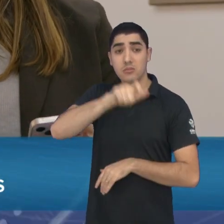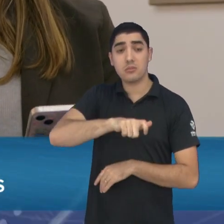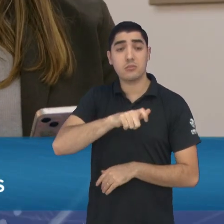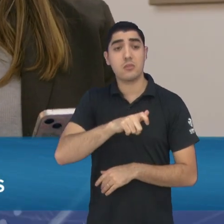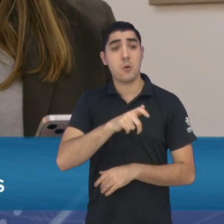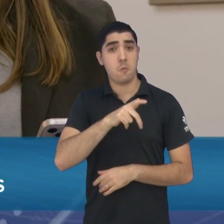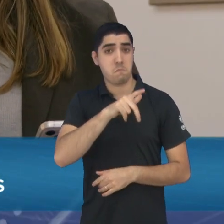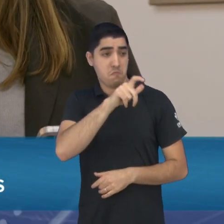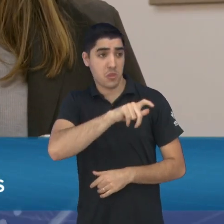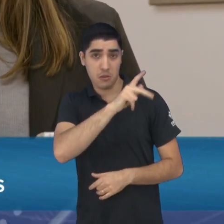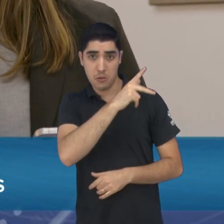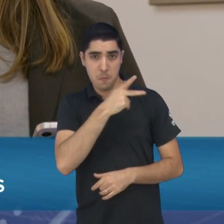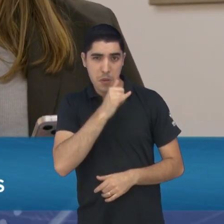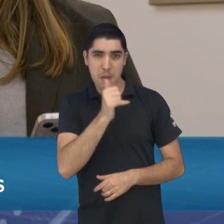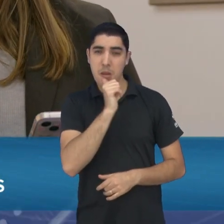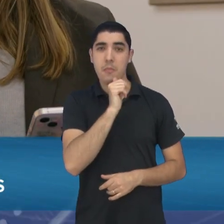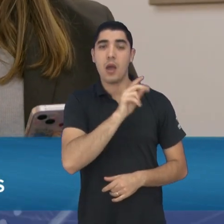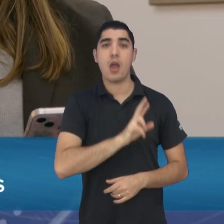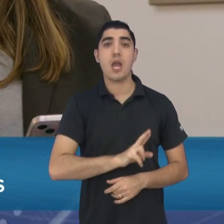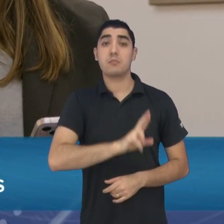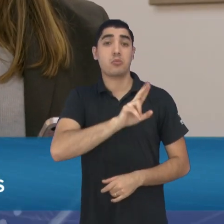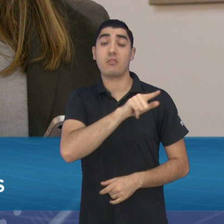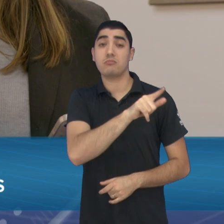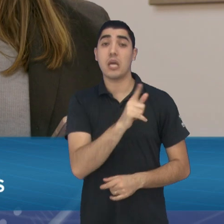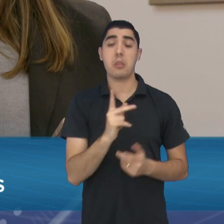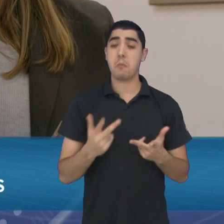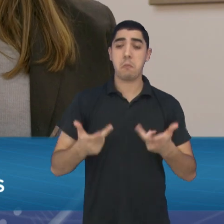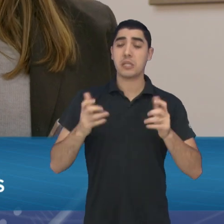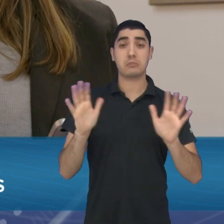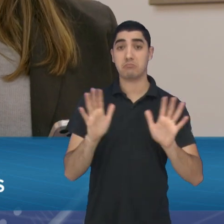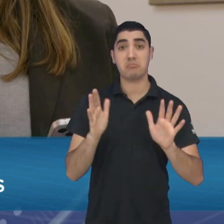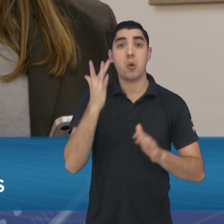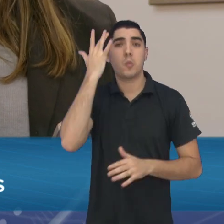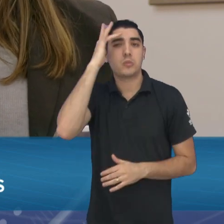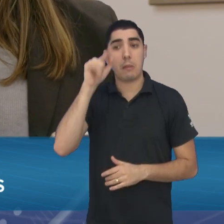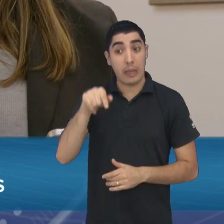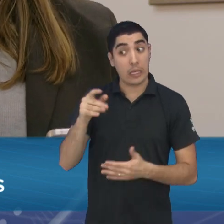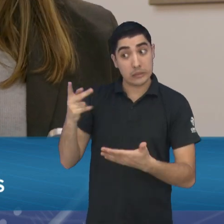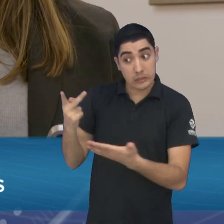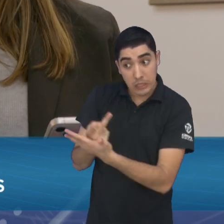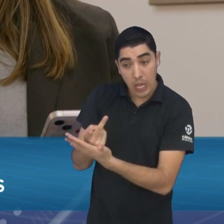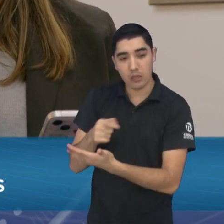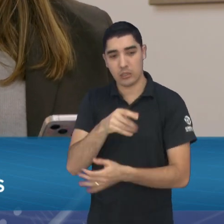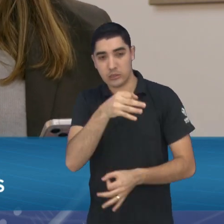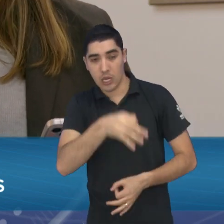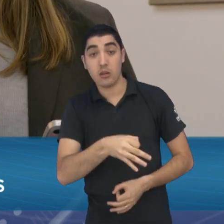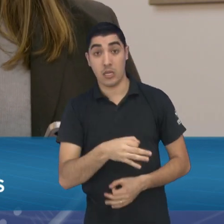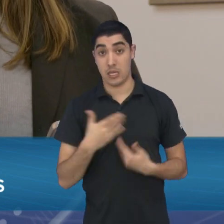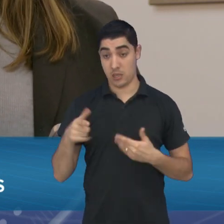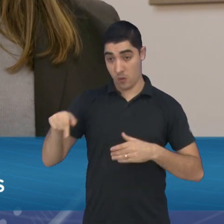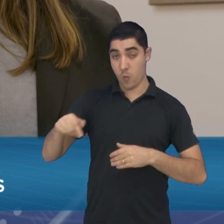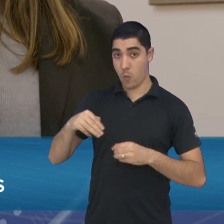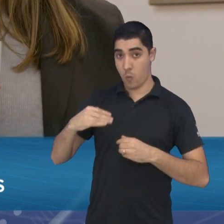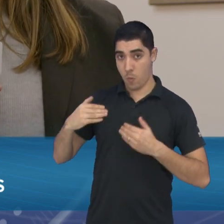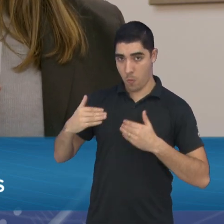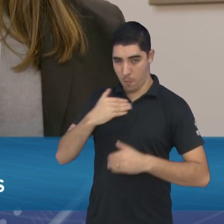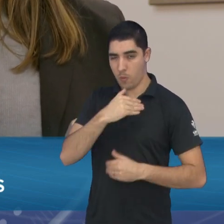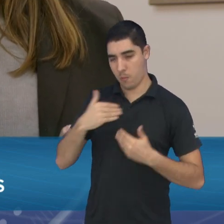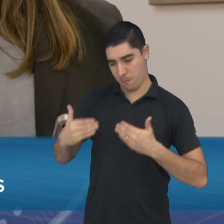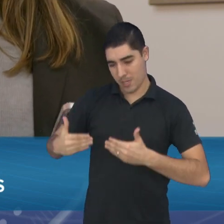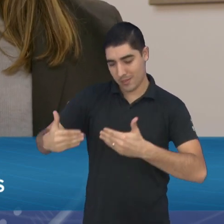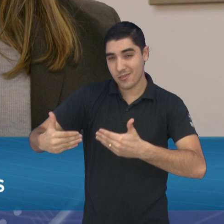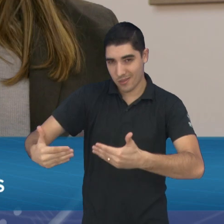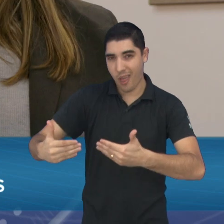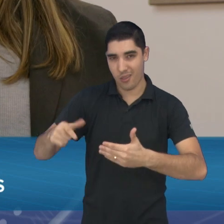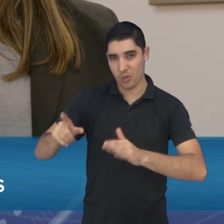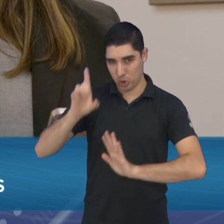essa noção, né, do que é certo e errado. Então o Ministério chama a atenção para esses itens. Então é muito importante que os